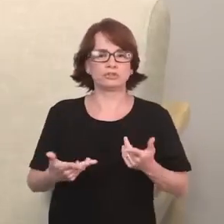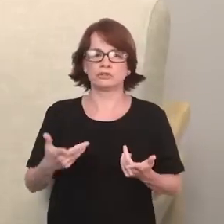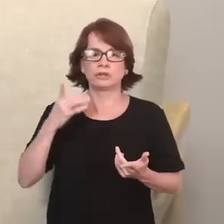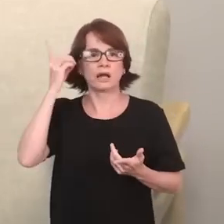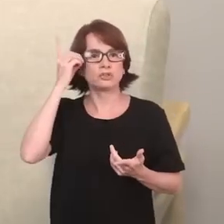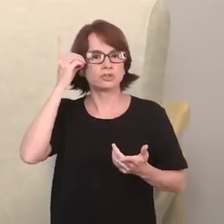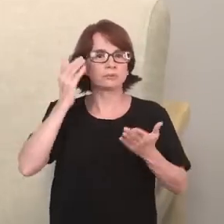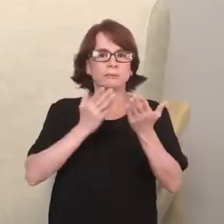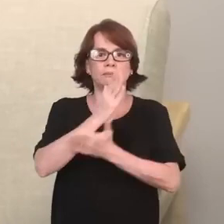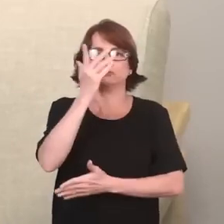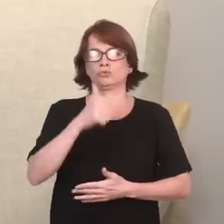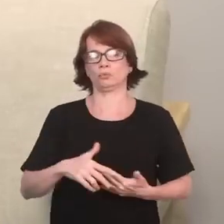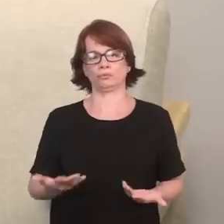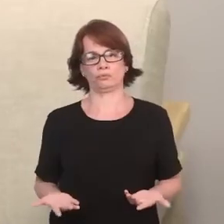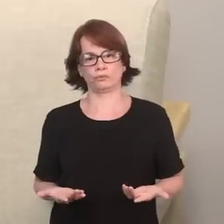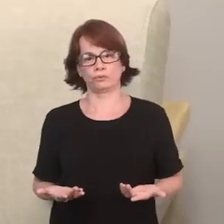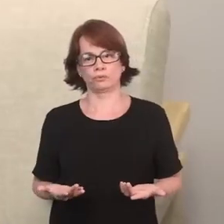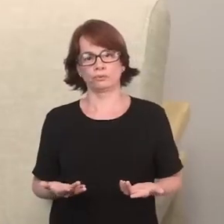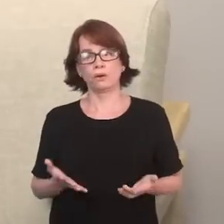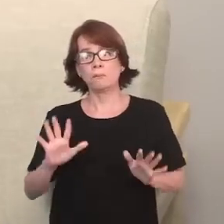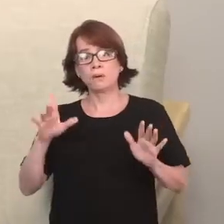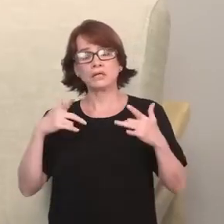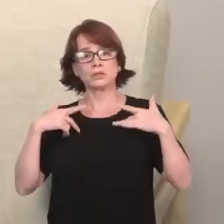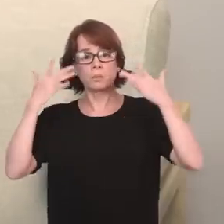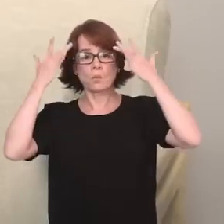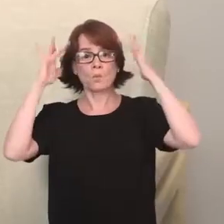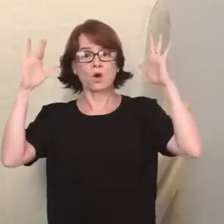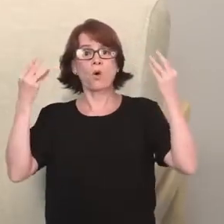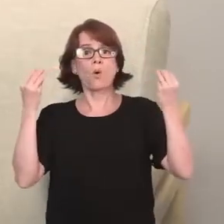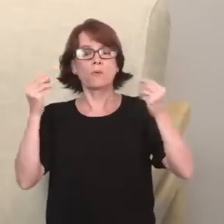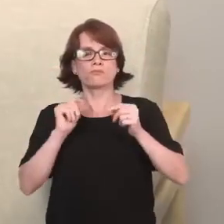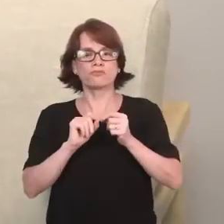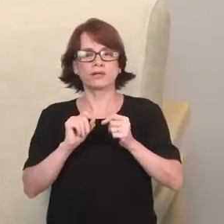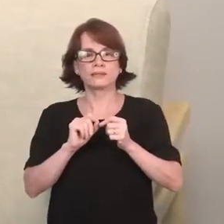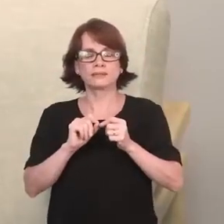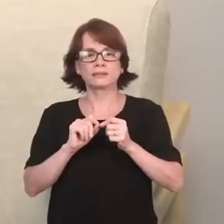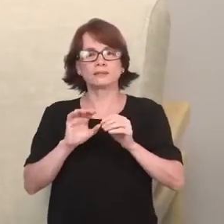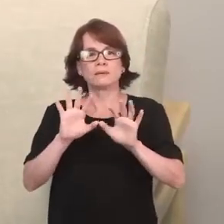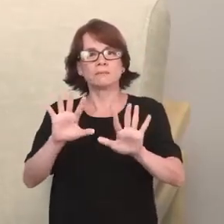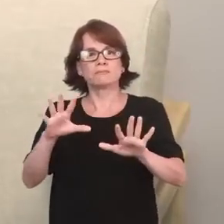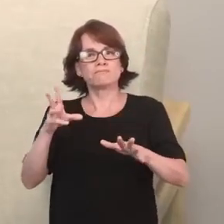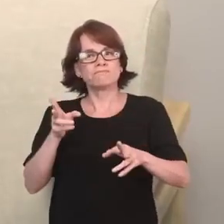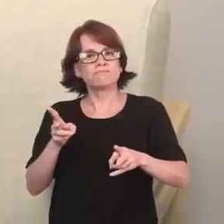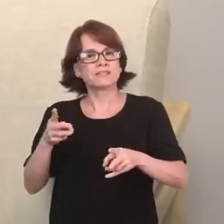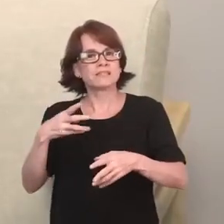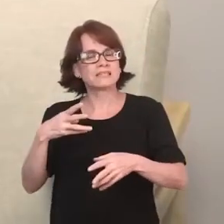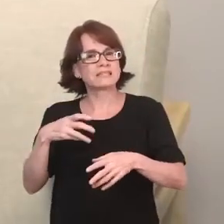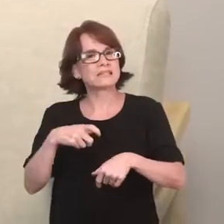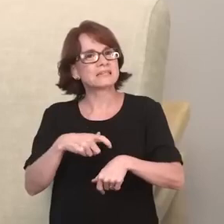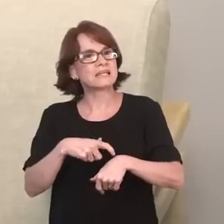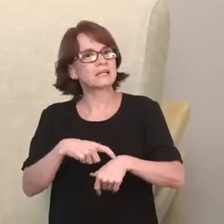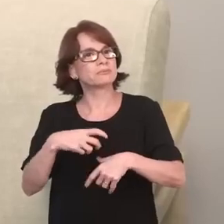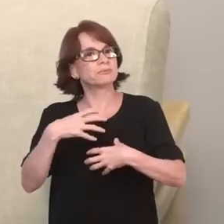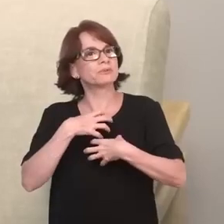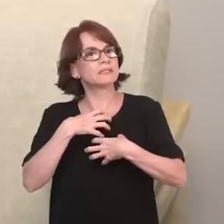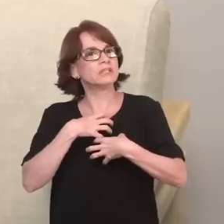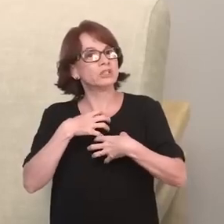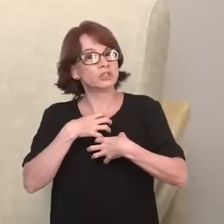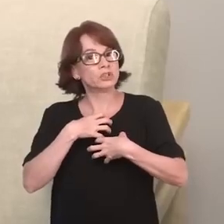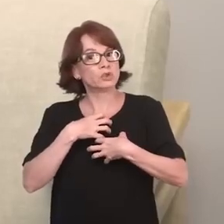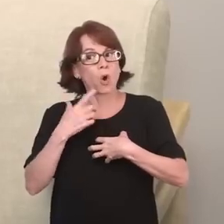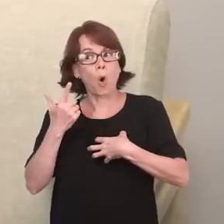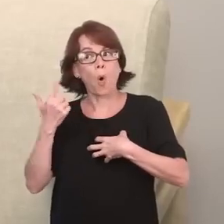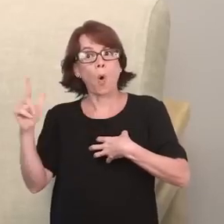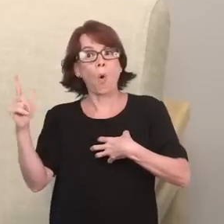impedir que a Dilma seja reeleita. Mas eu não sabia como fazer, só que ao mesmo tempo que foi me dando essa sensação, esse sentimento,